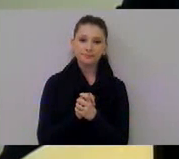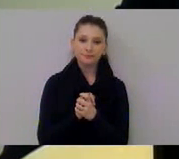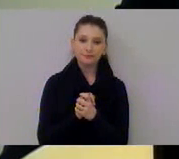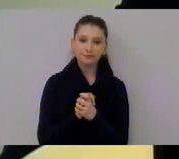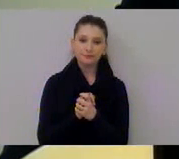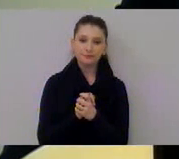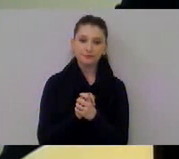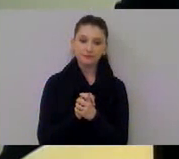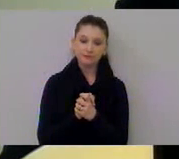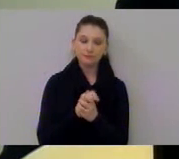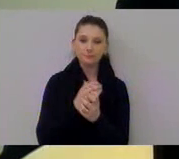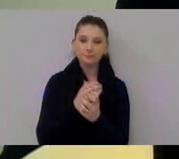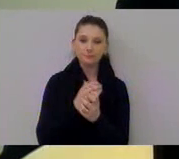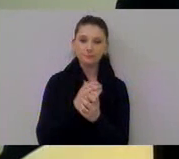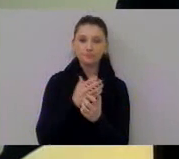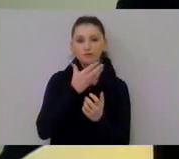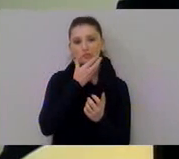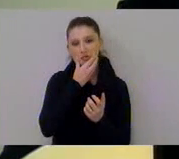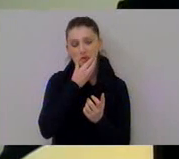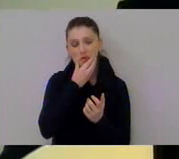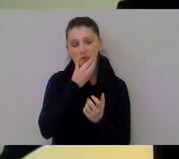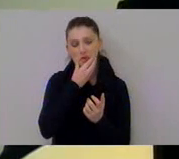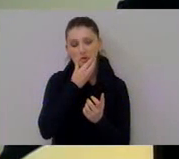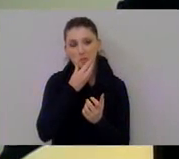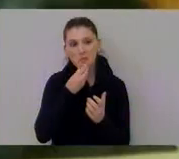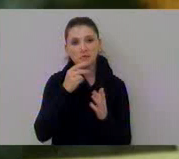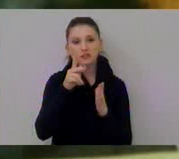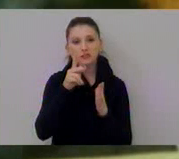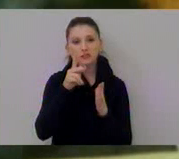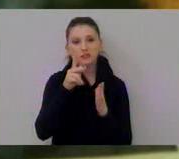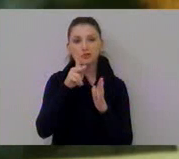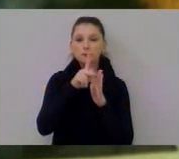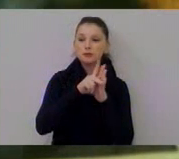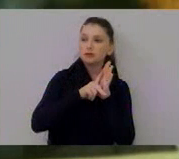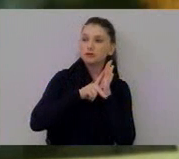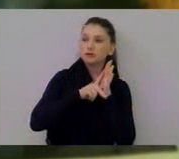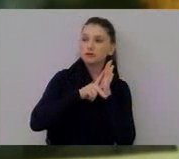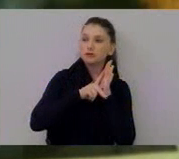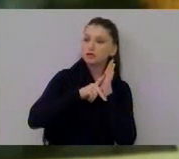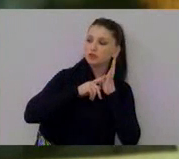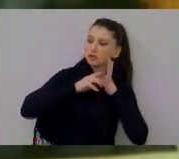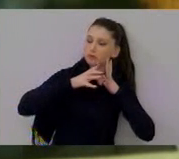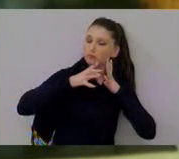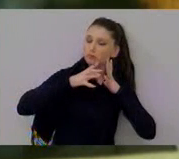homem de grandes projetos, um grande articulador.